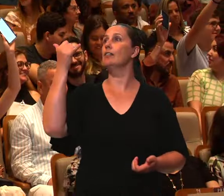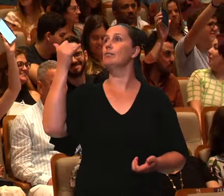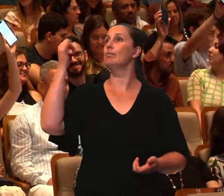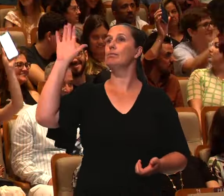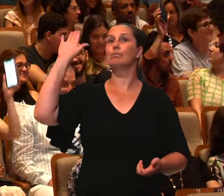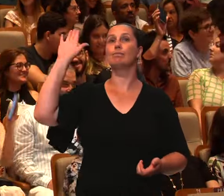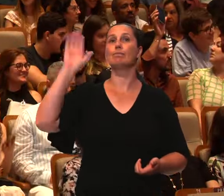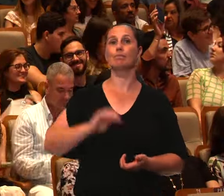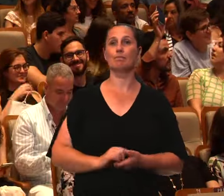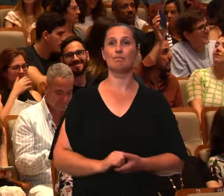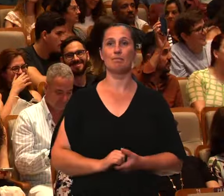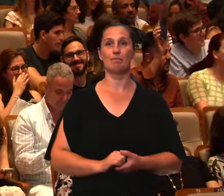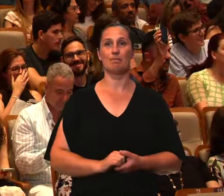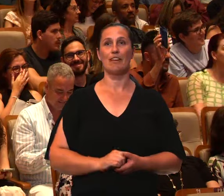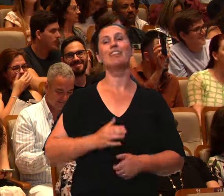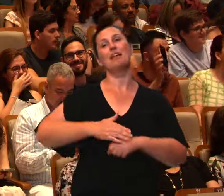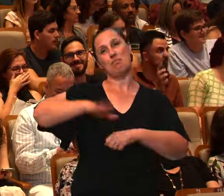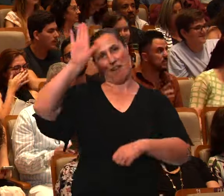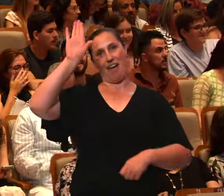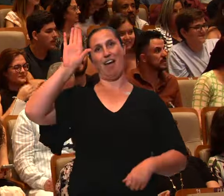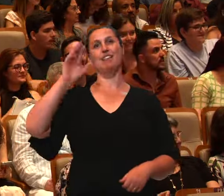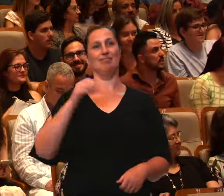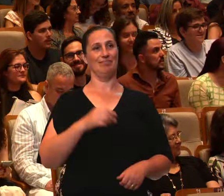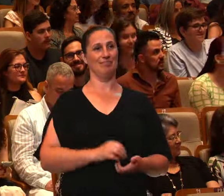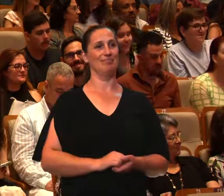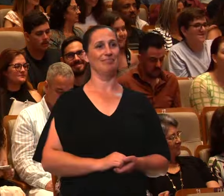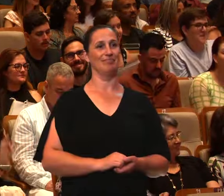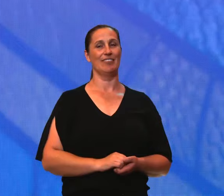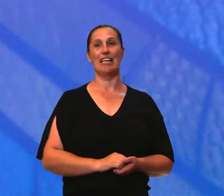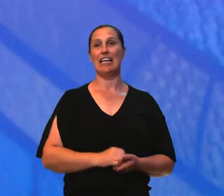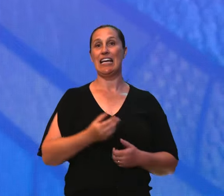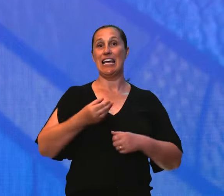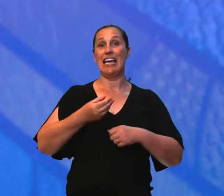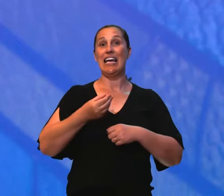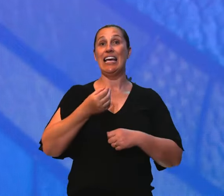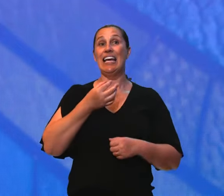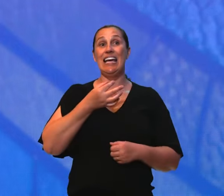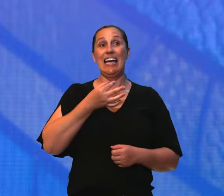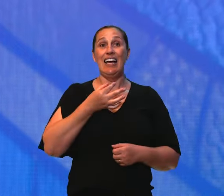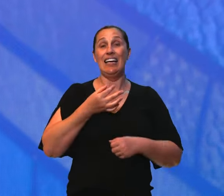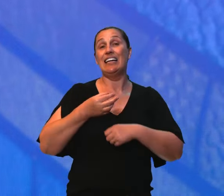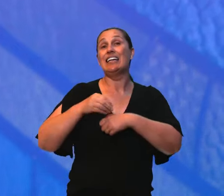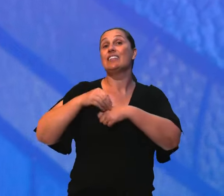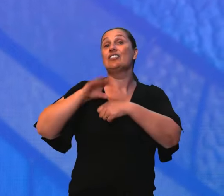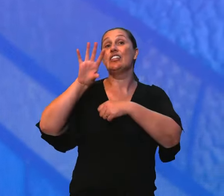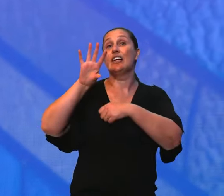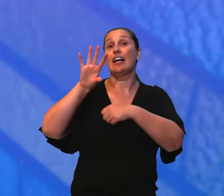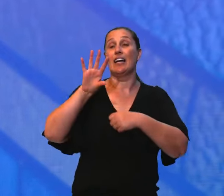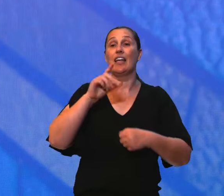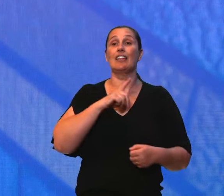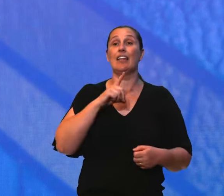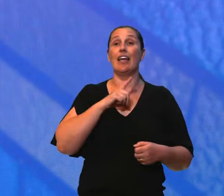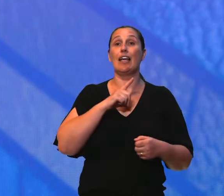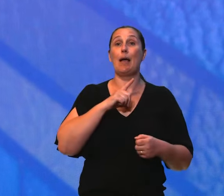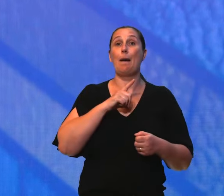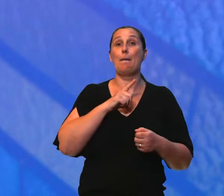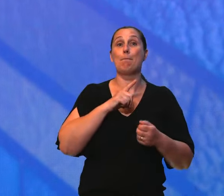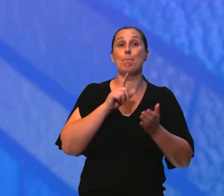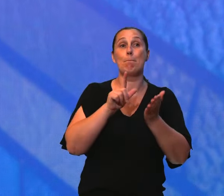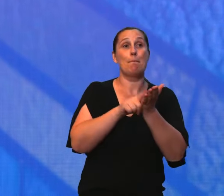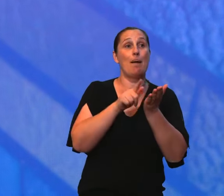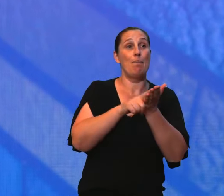ver tem mais vou dar uma dica pro pessoal da Bíblia eletrônica compra uma de papel de backup é assim que fala